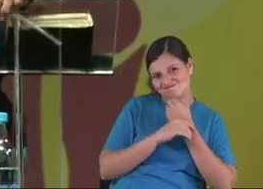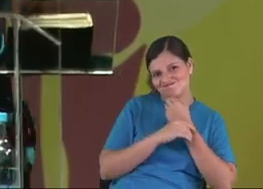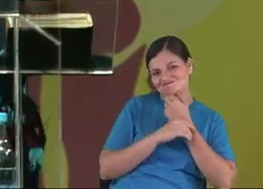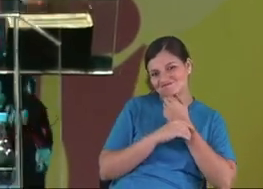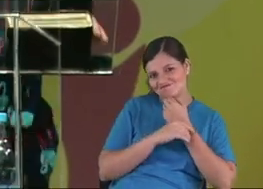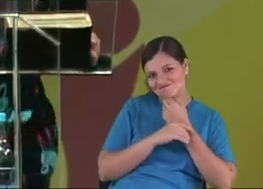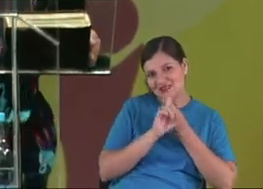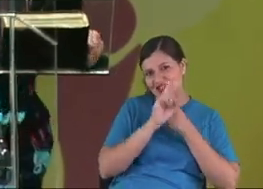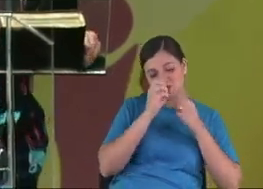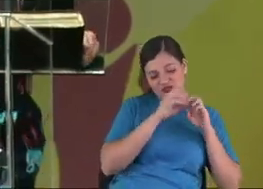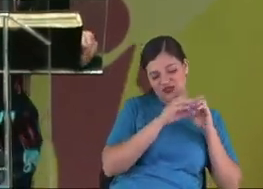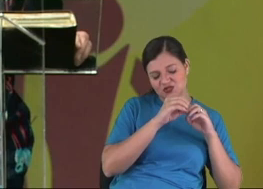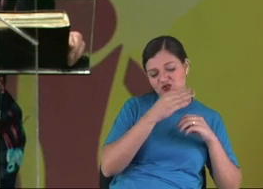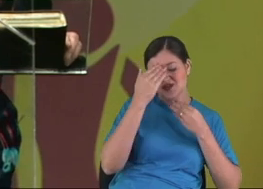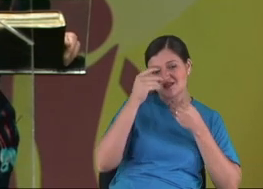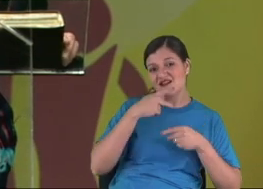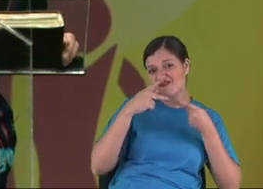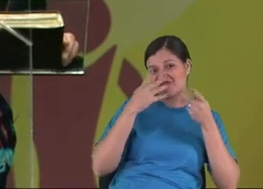dizer obrigado.